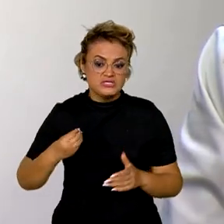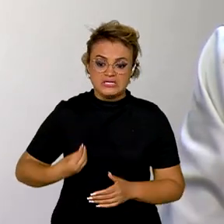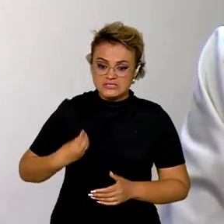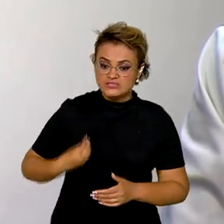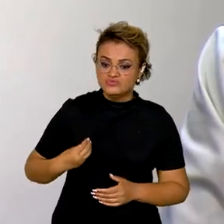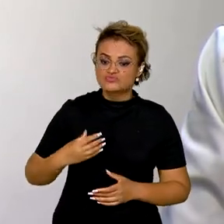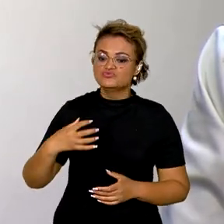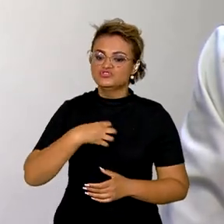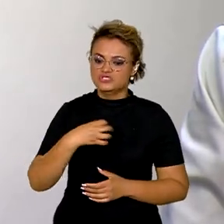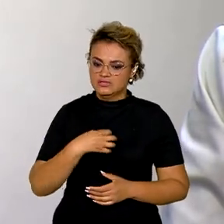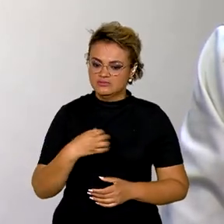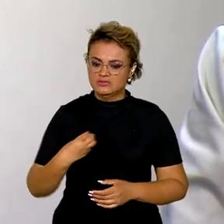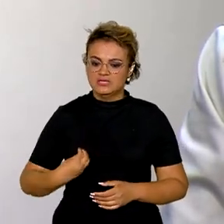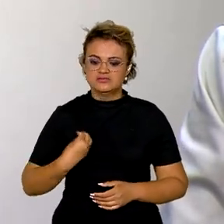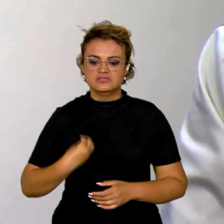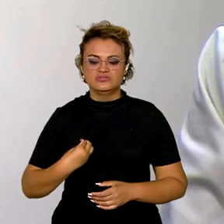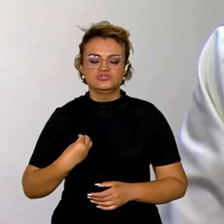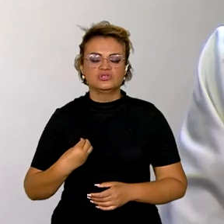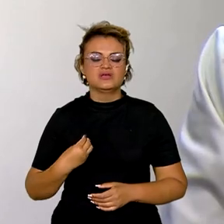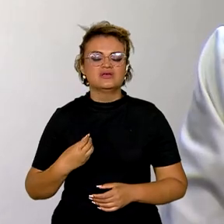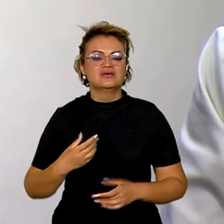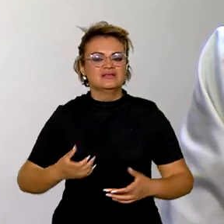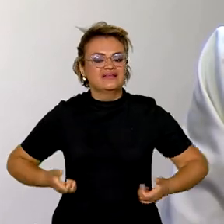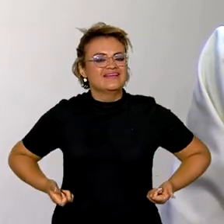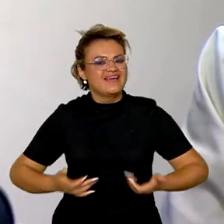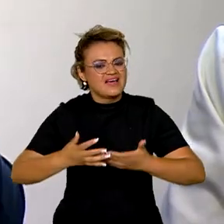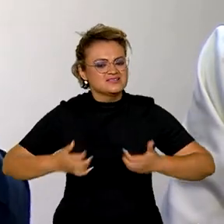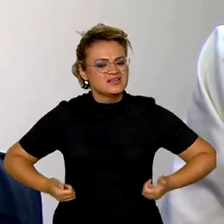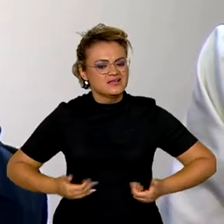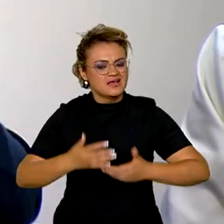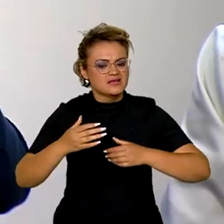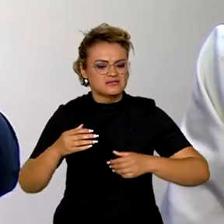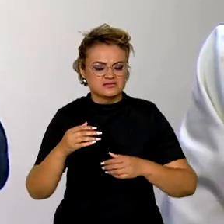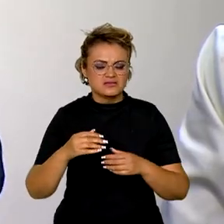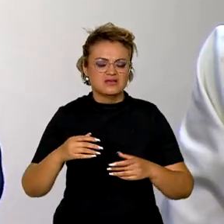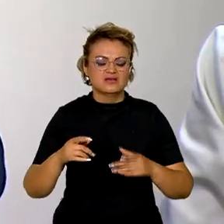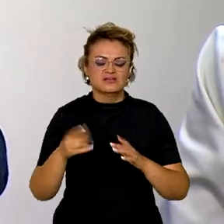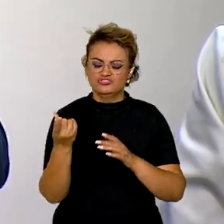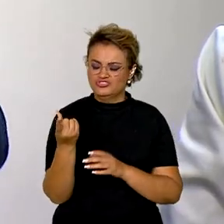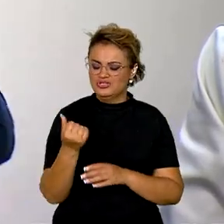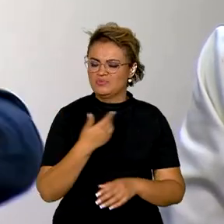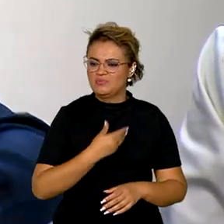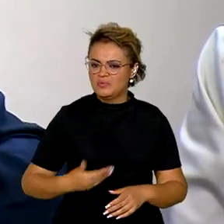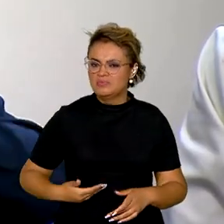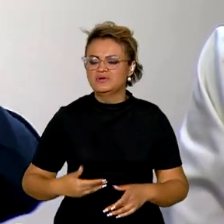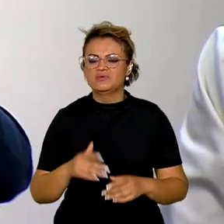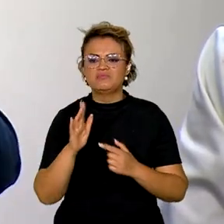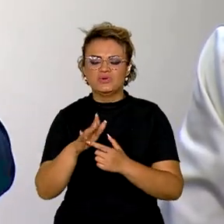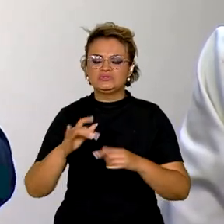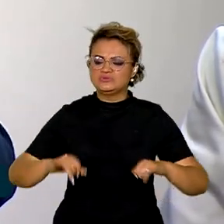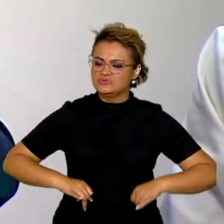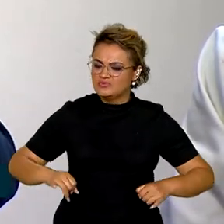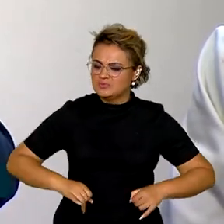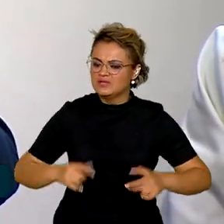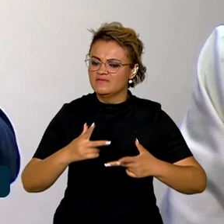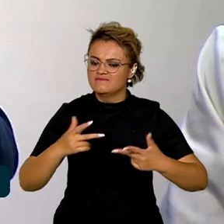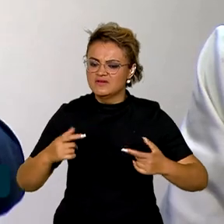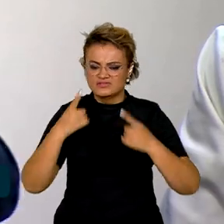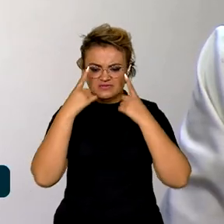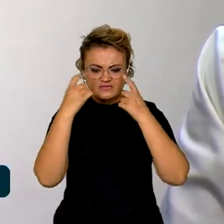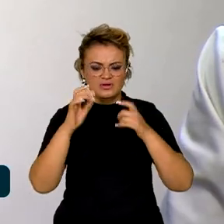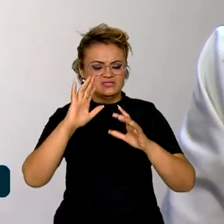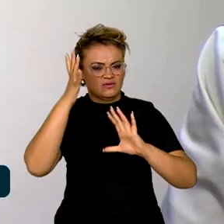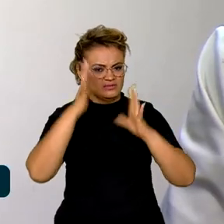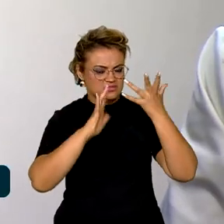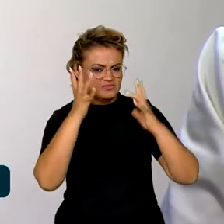como ela é aplicada, ela está gastando dinheiro público para disseminar o sofrimento e para aumentar a violência